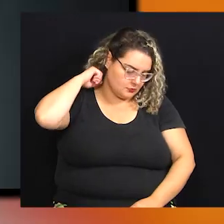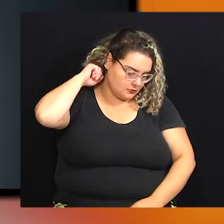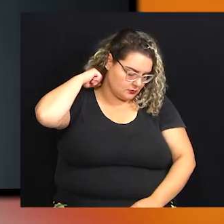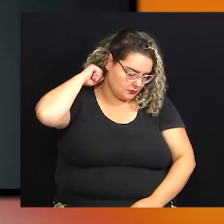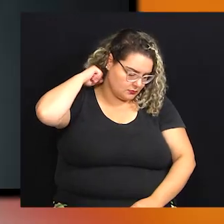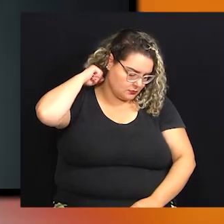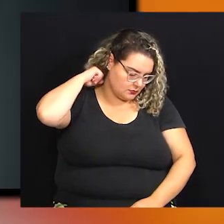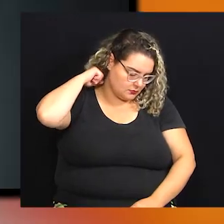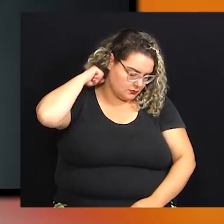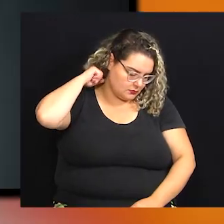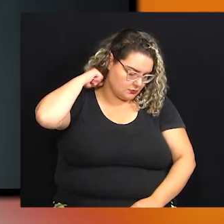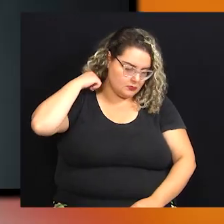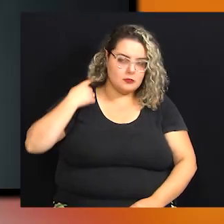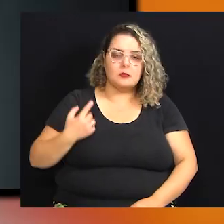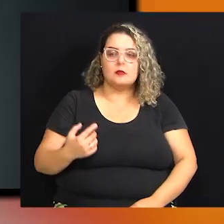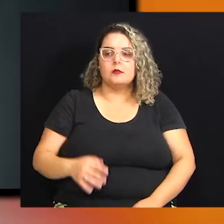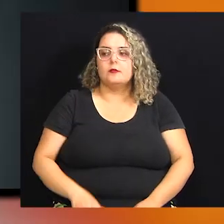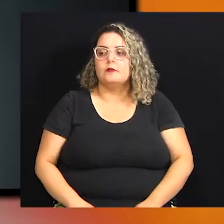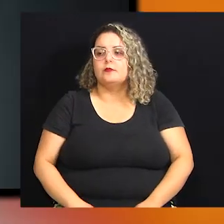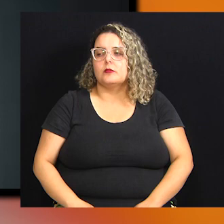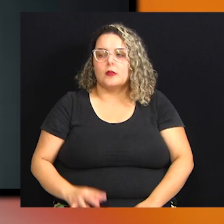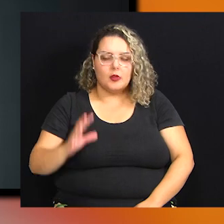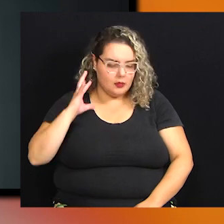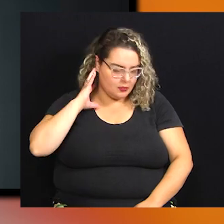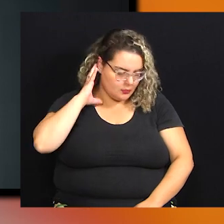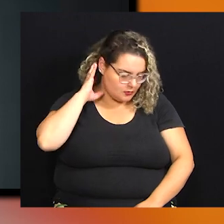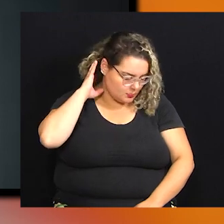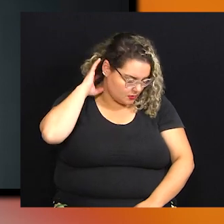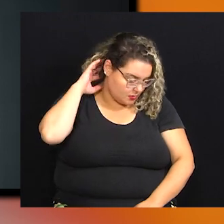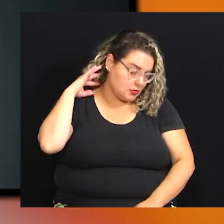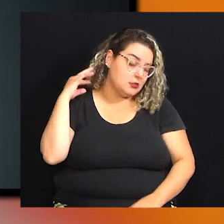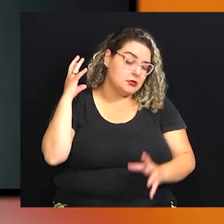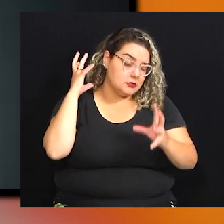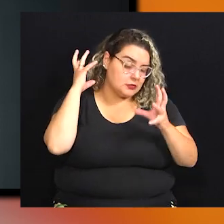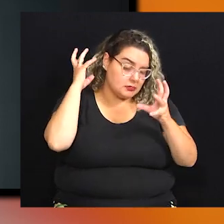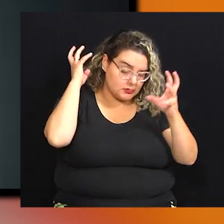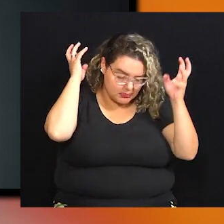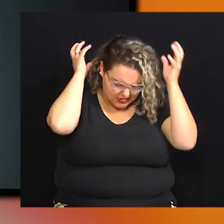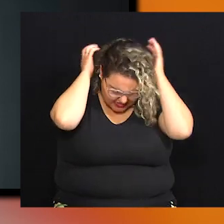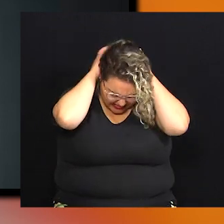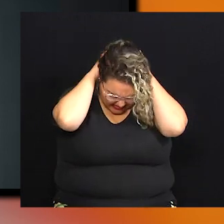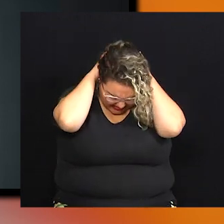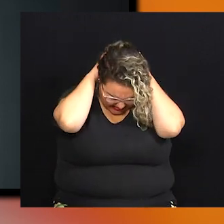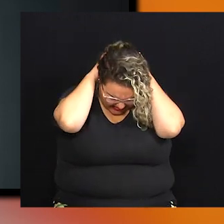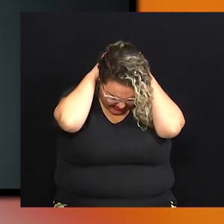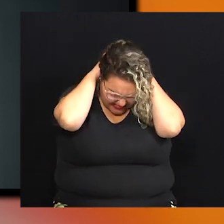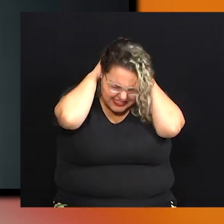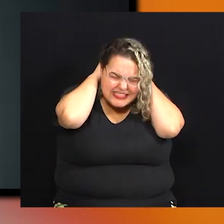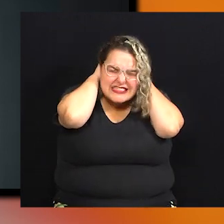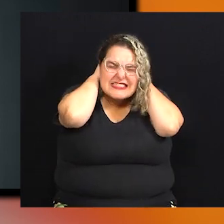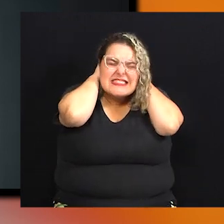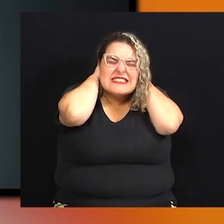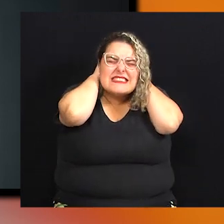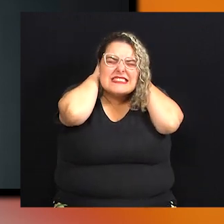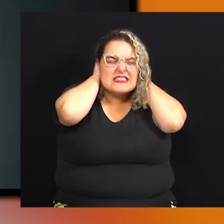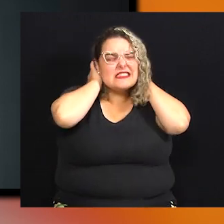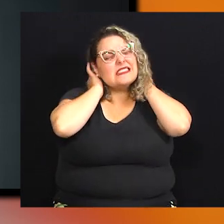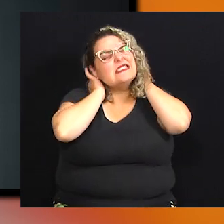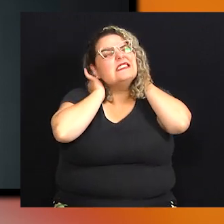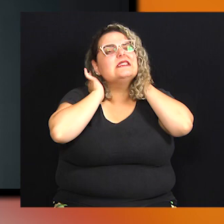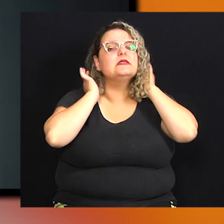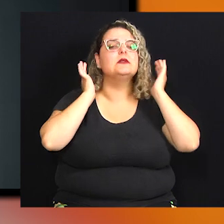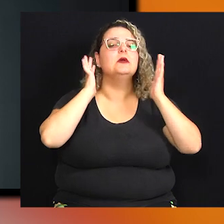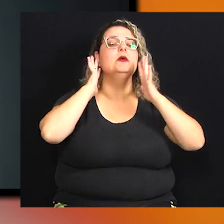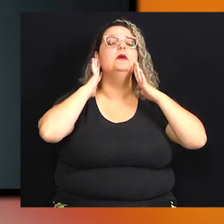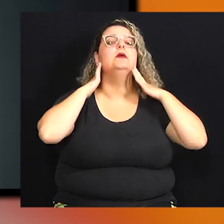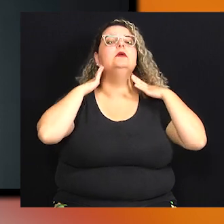ser na região bem aqui de trás da cabeça, quando aperta aqui nessa região da nuca, dá uma dor muito forte, uma dor lancinante, que por